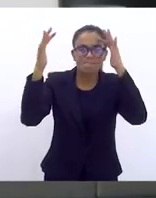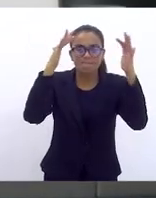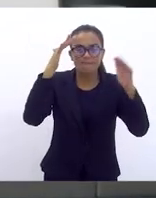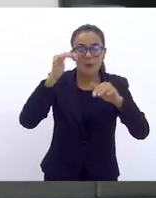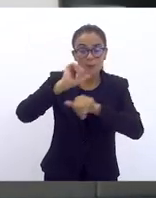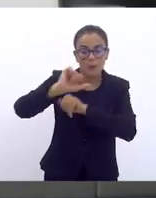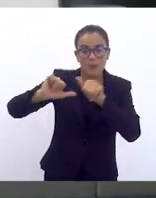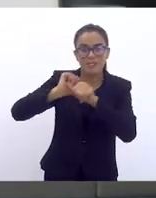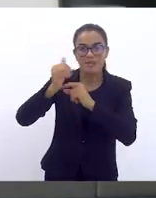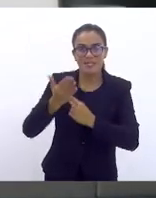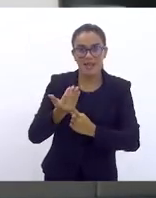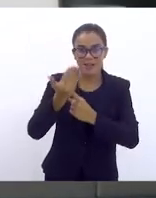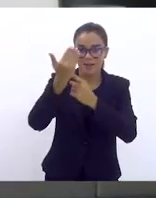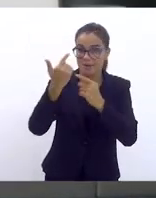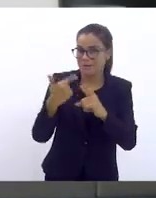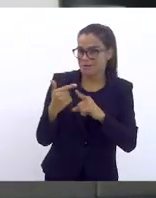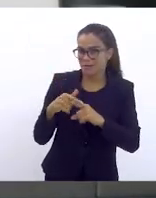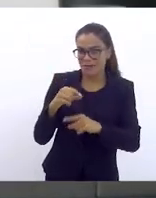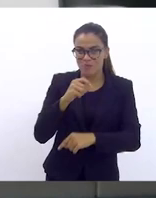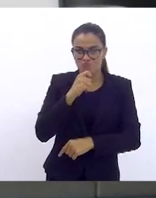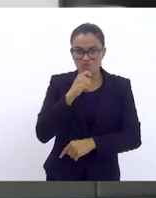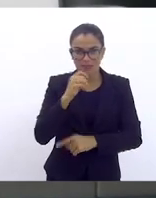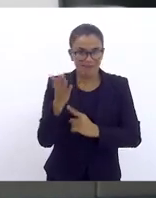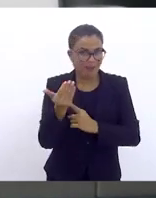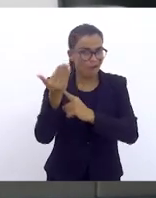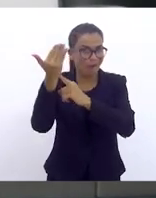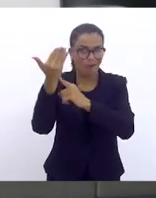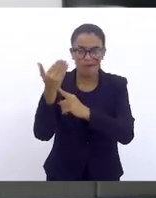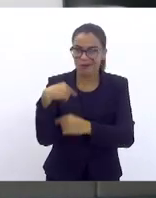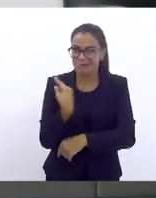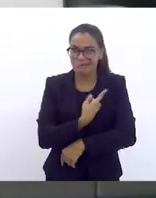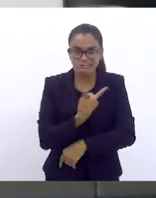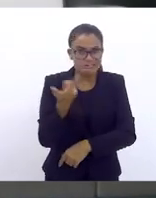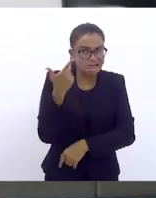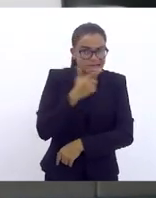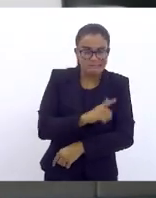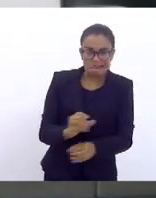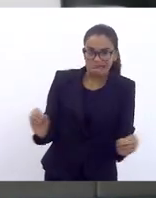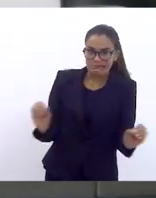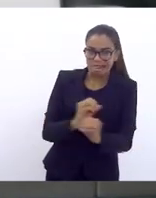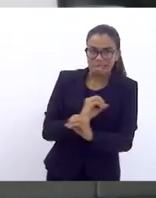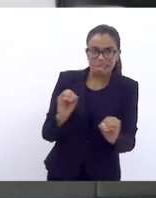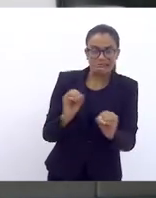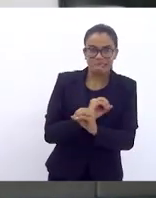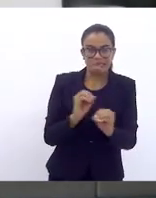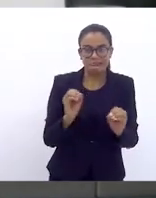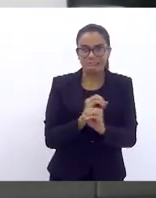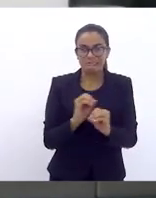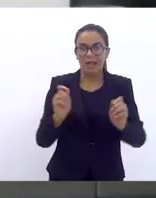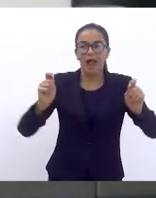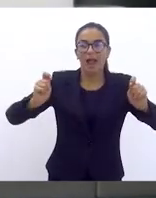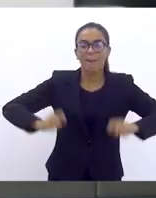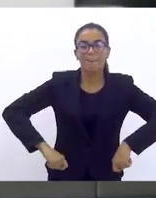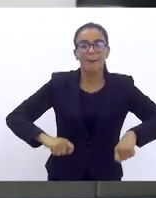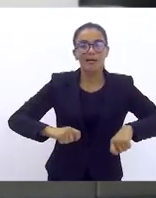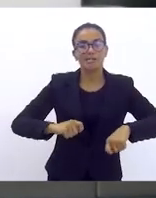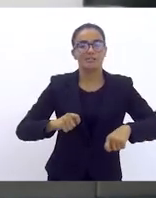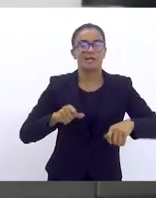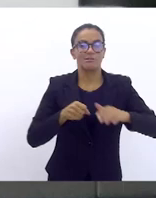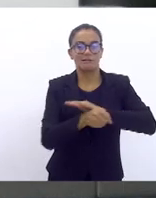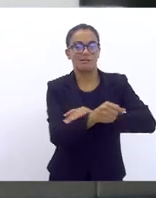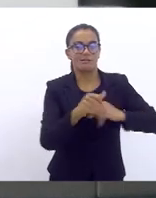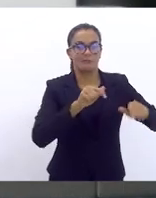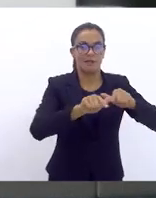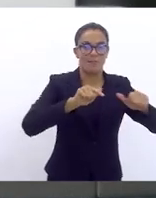tecnológica porque Sem ela nós não conseguiríamos gerar a capacidade de empregabilidade